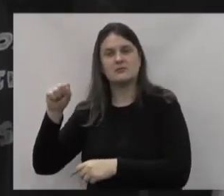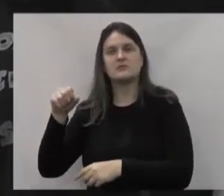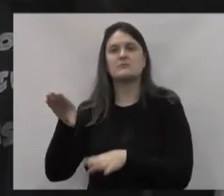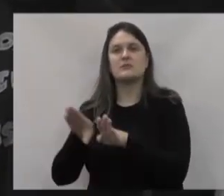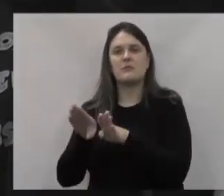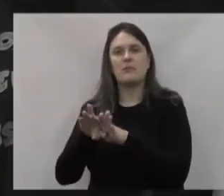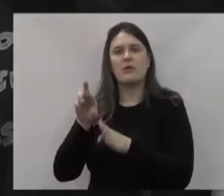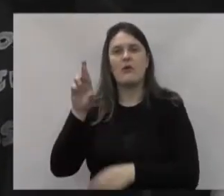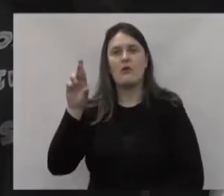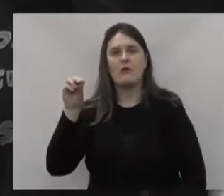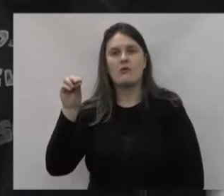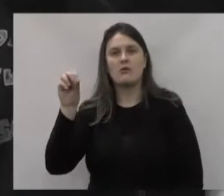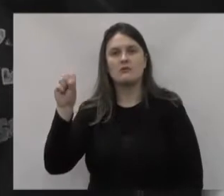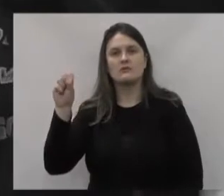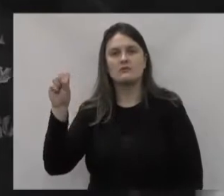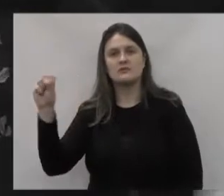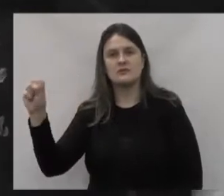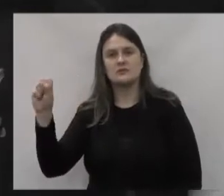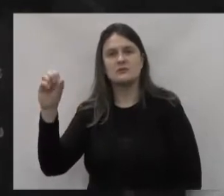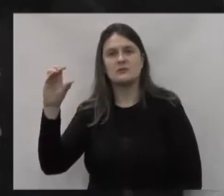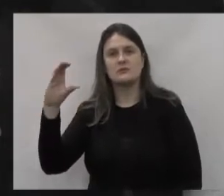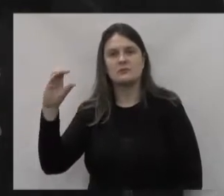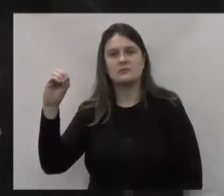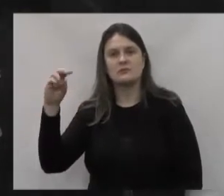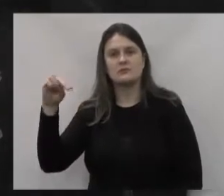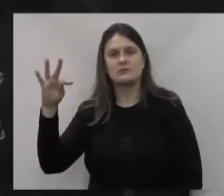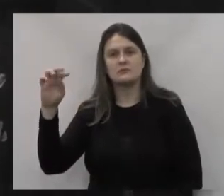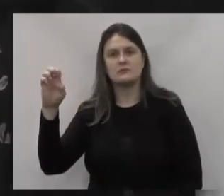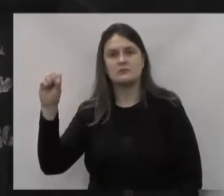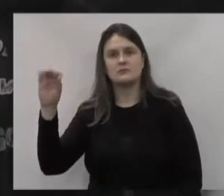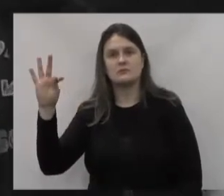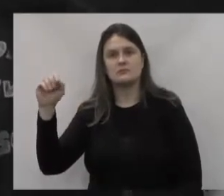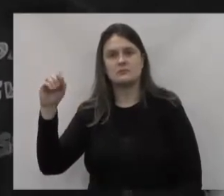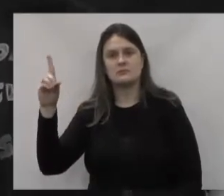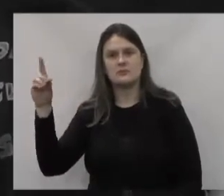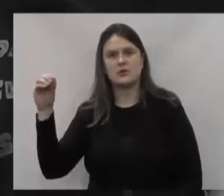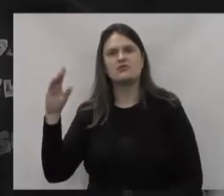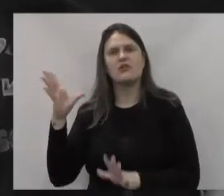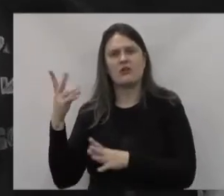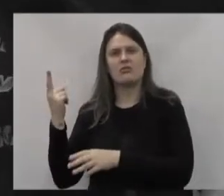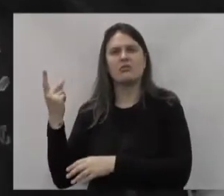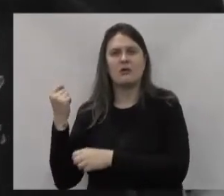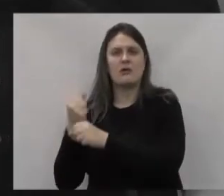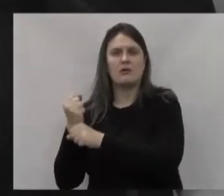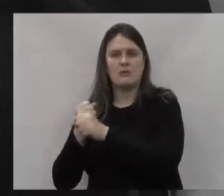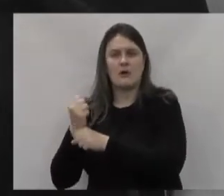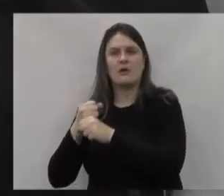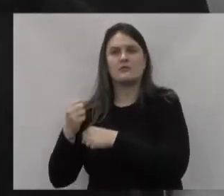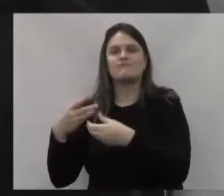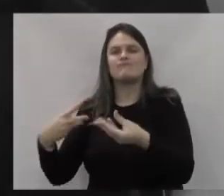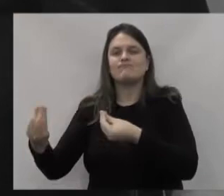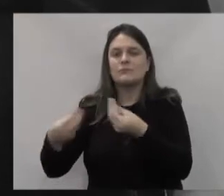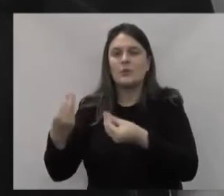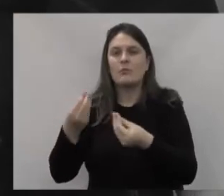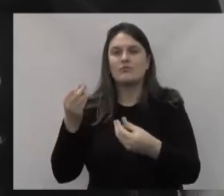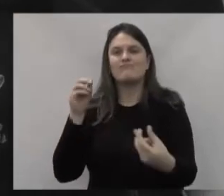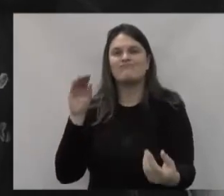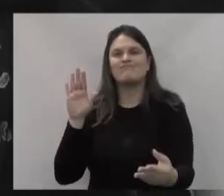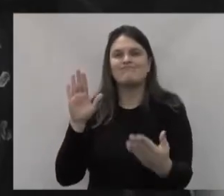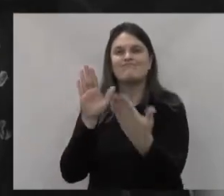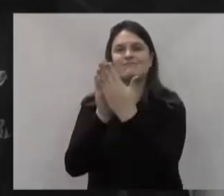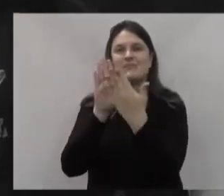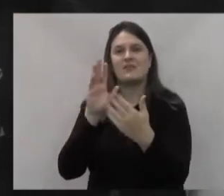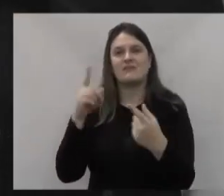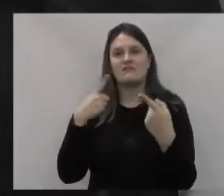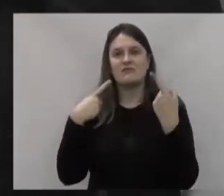atua há mais de 6 anos na região sul do Paraná, na prevenção, acolhimento e enfrentamento da violência doméstica.